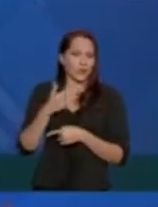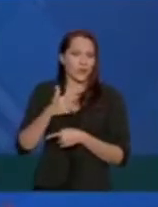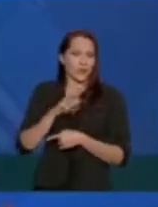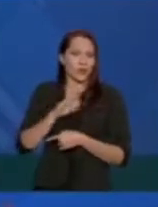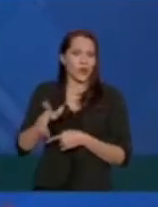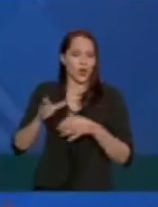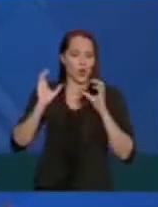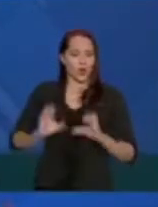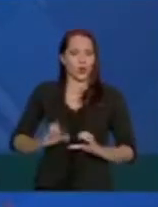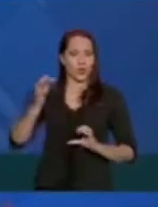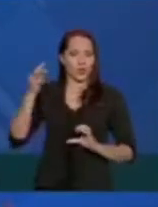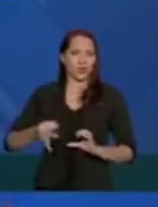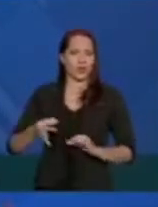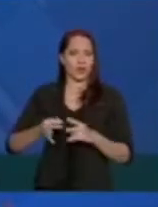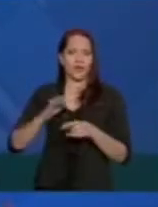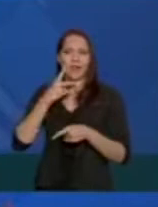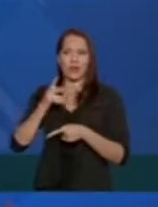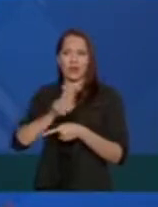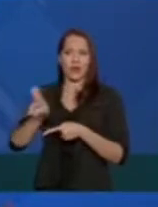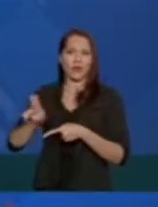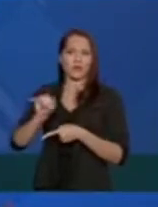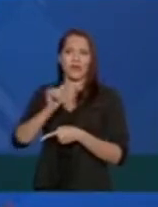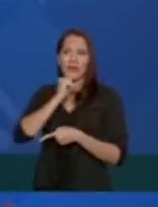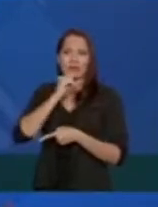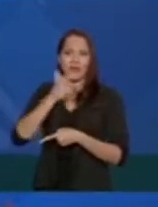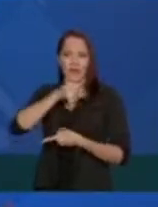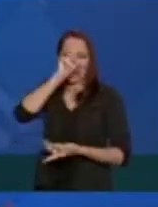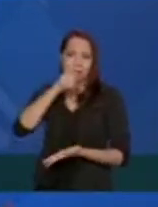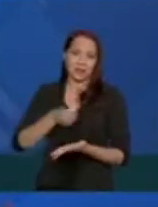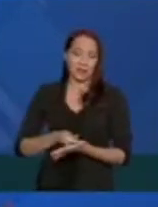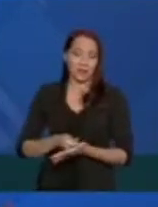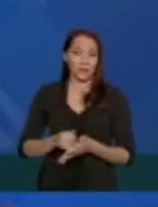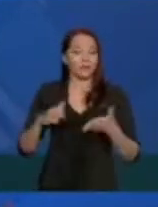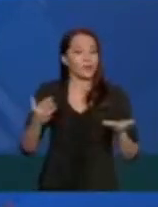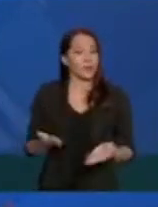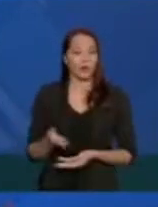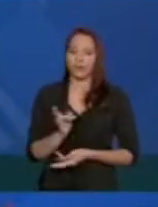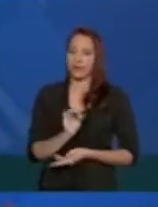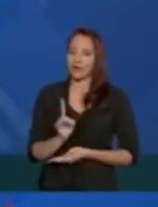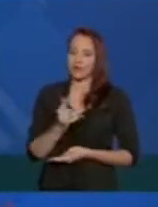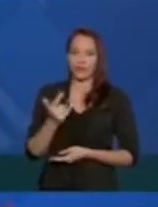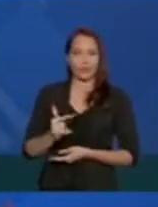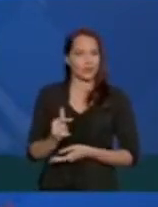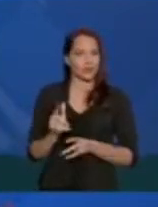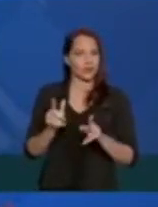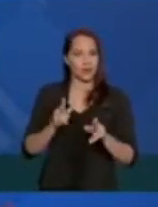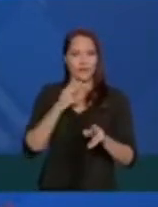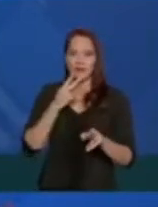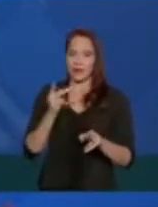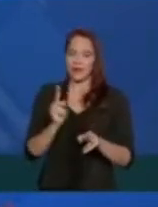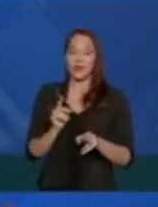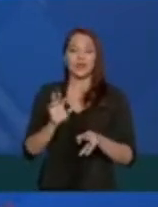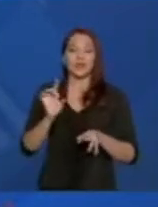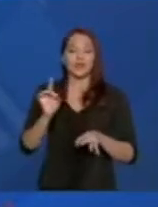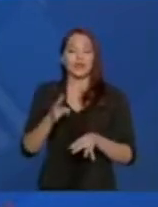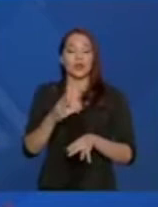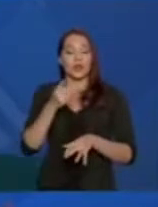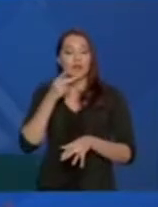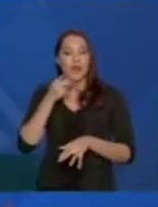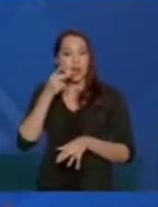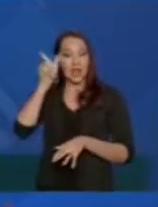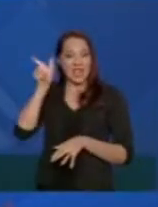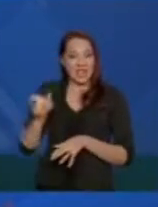em nomes quando não se tem uma decisão. Então, não houve isso, mas certamente o posicionamento do colégio vai ser